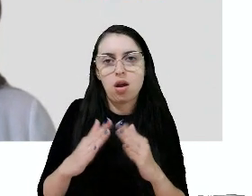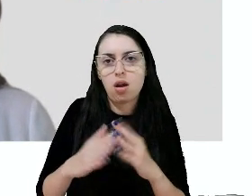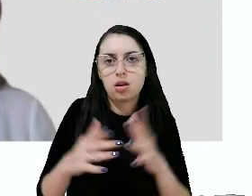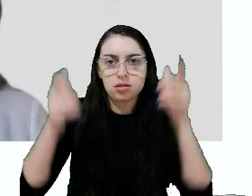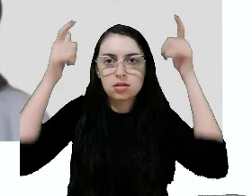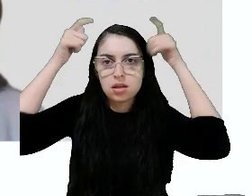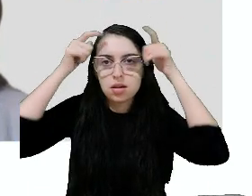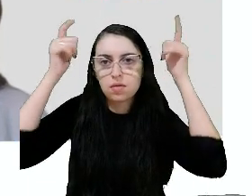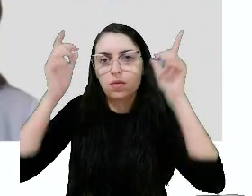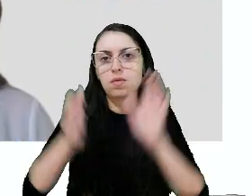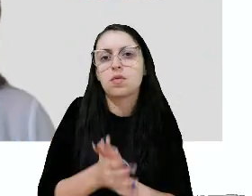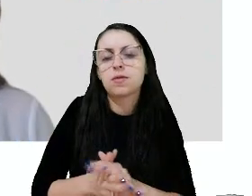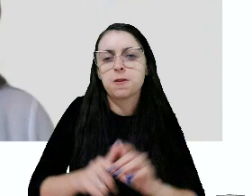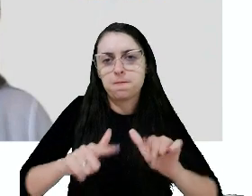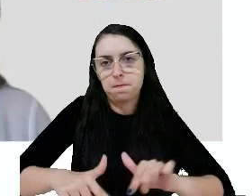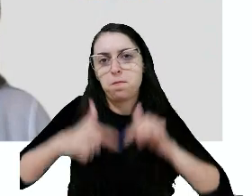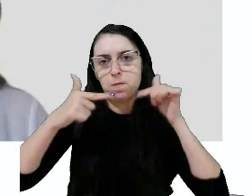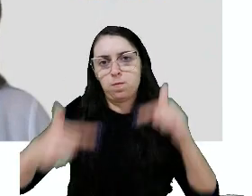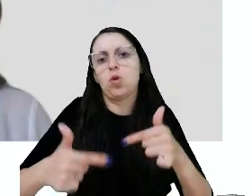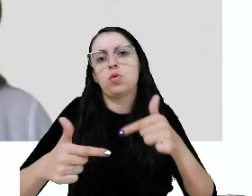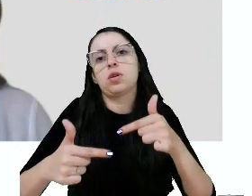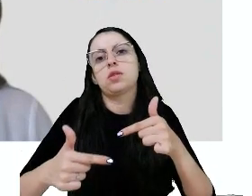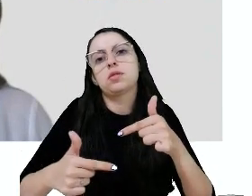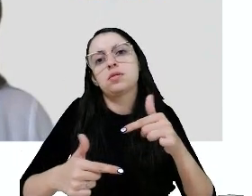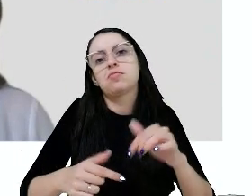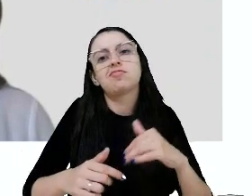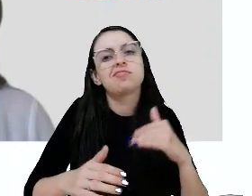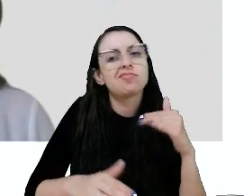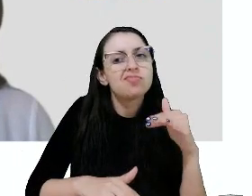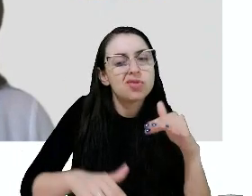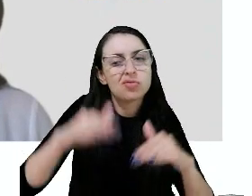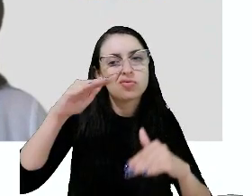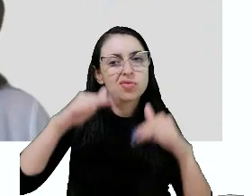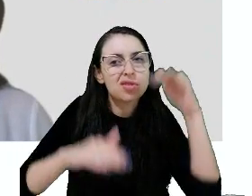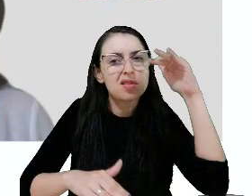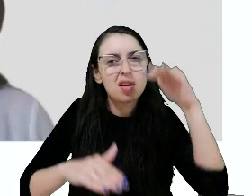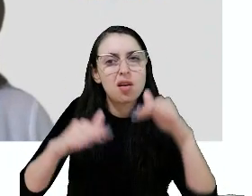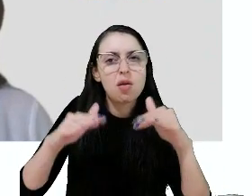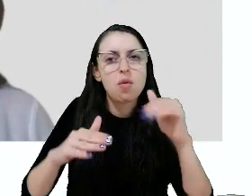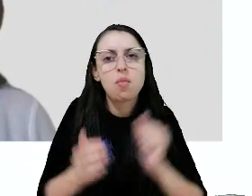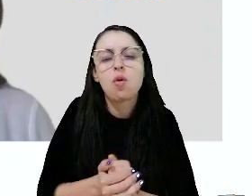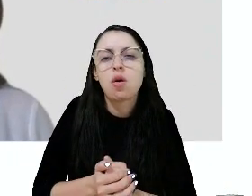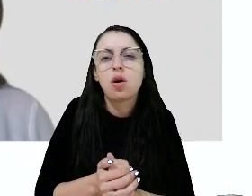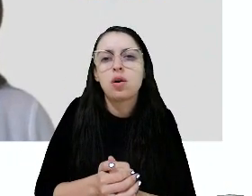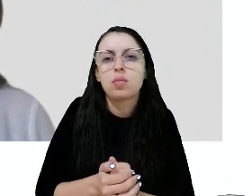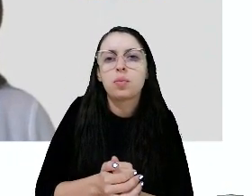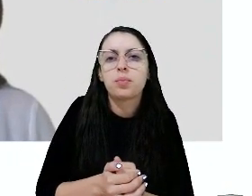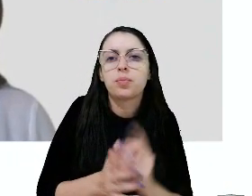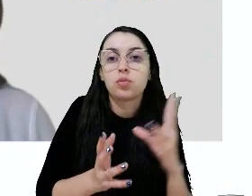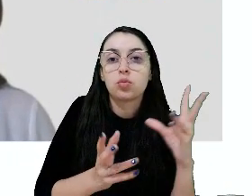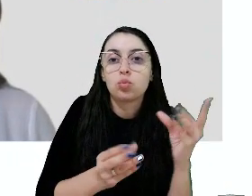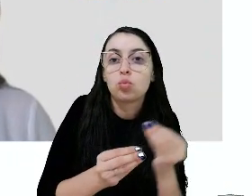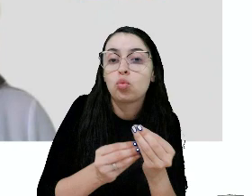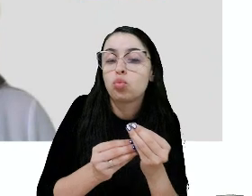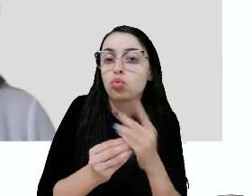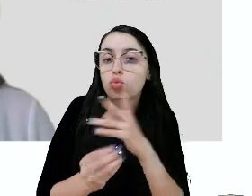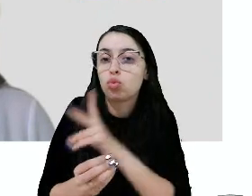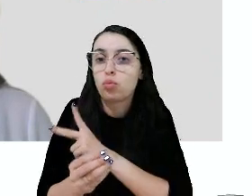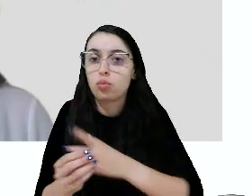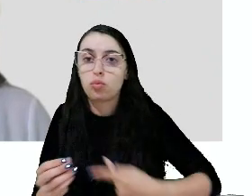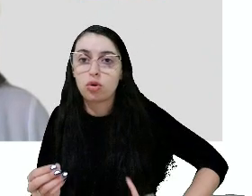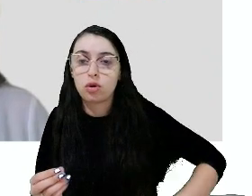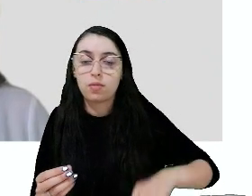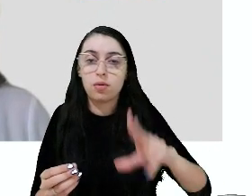casa, né? Isso é reforço à célebre divisão, né, do mundo público e do mundo